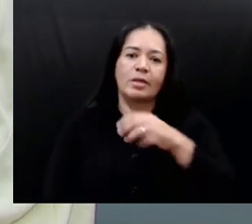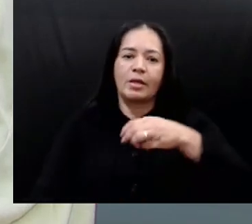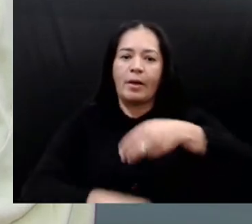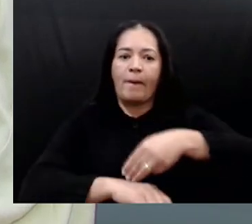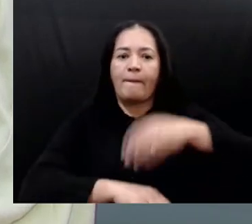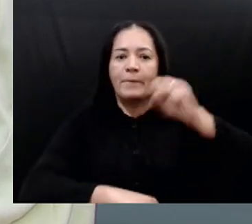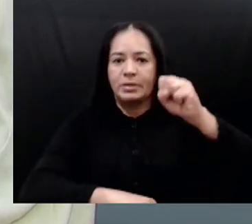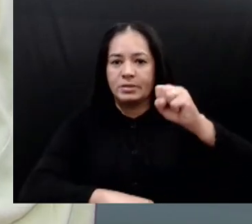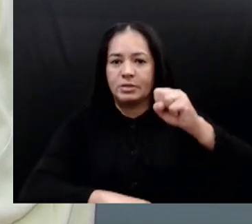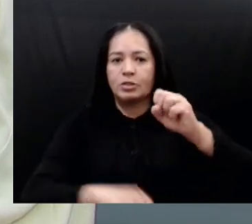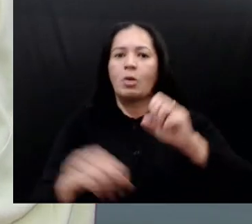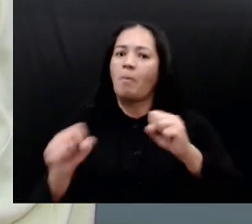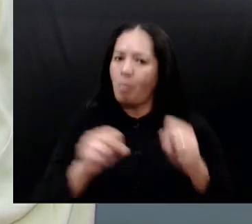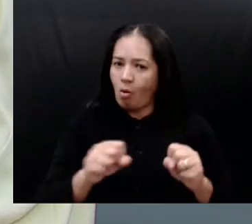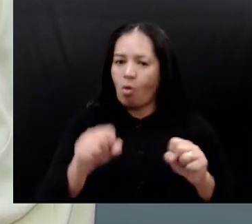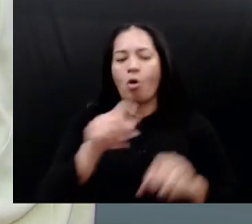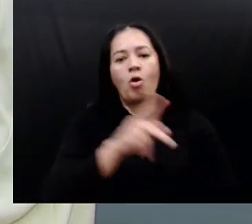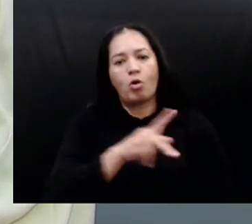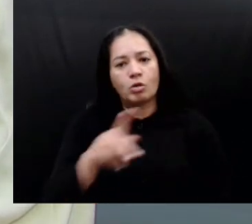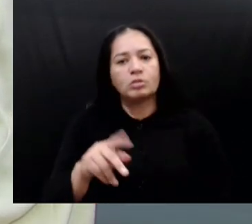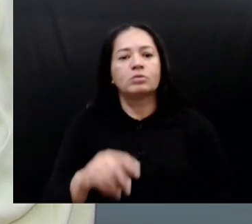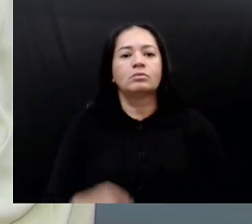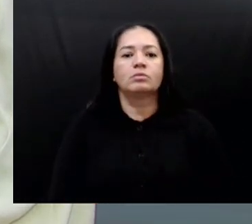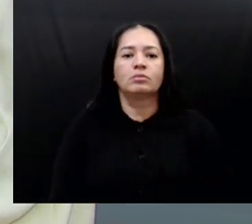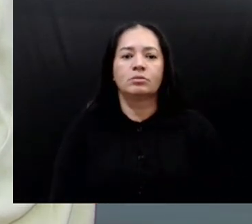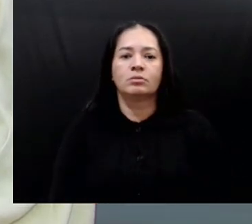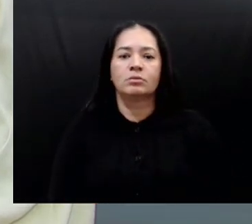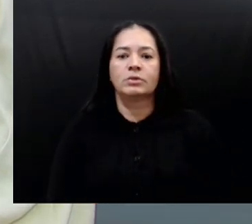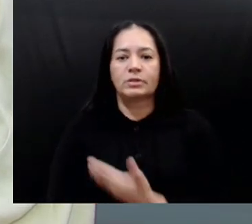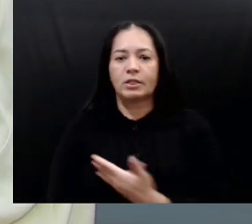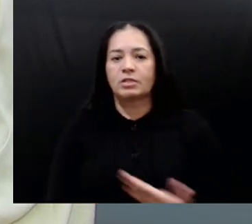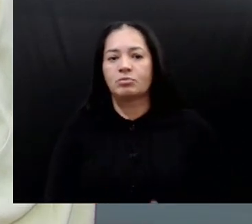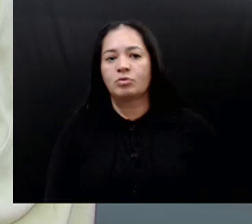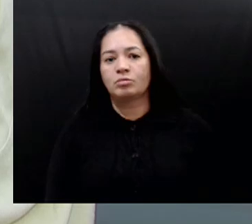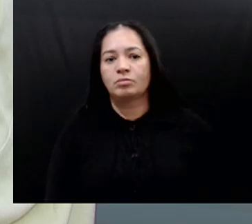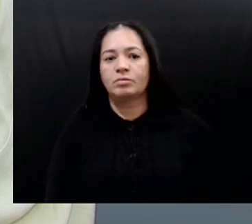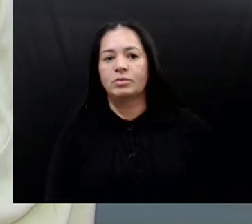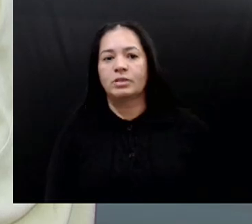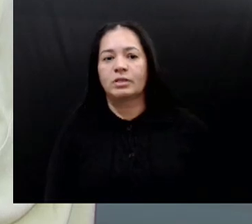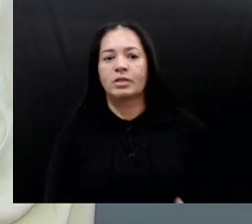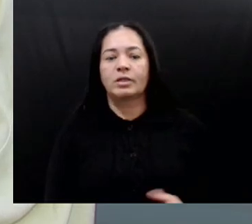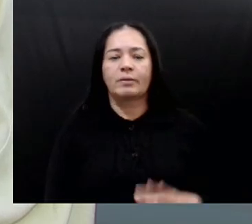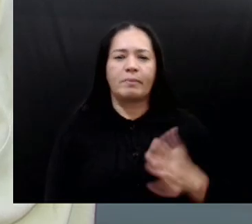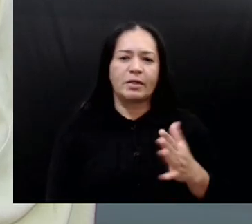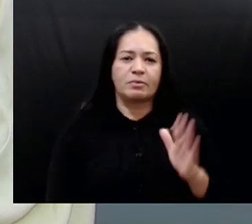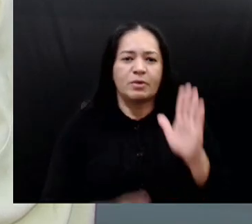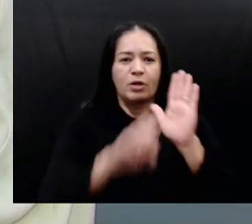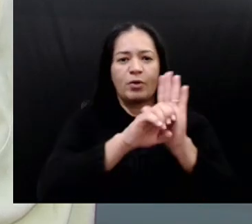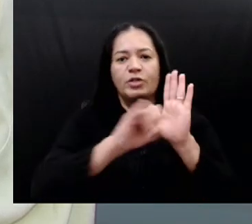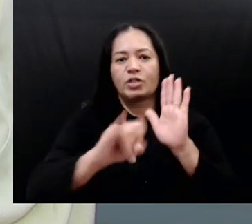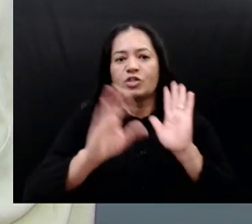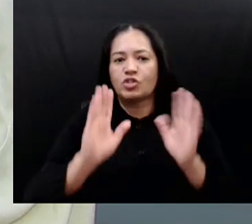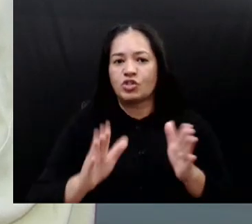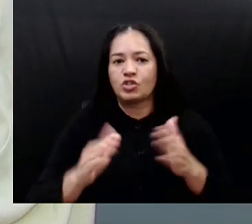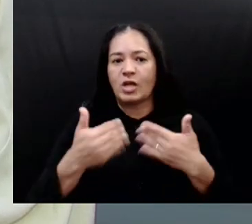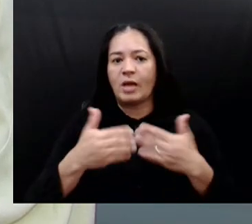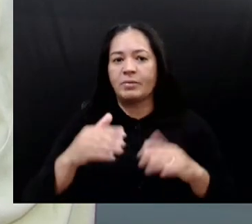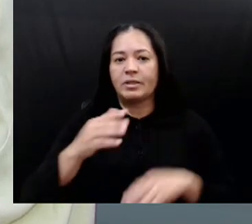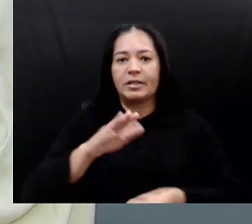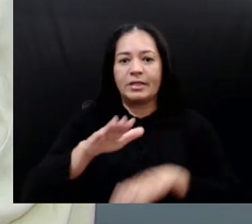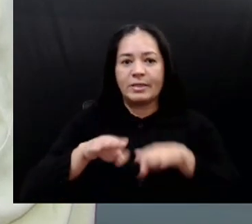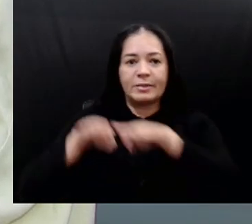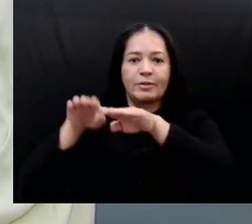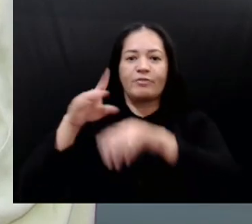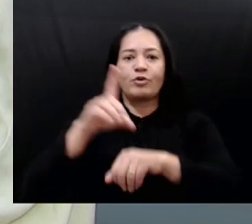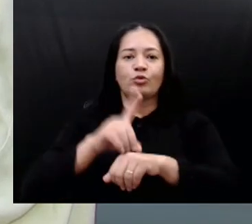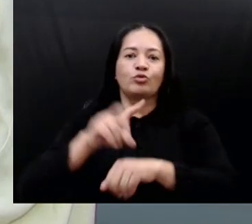Pode, certamente, pode. Nas públicas isso é menos comum, tá? E, geralmente os editais eles já abrem no nível do doutorado. Mas nas